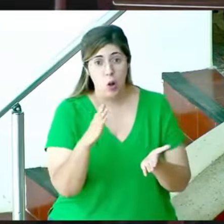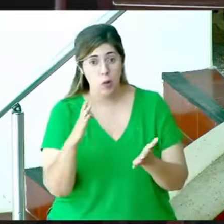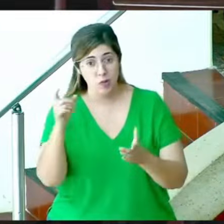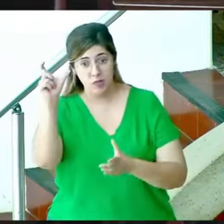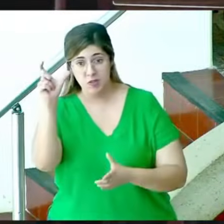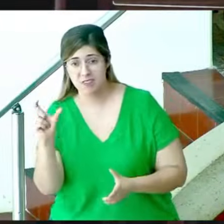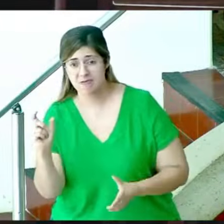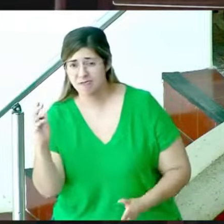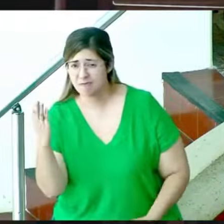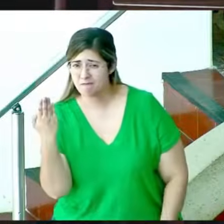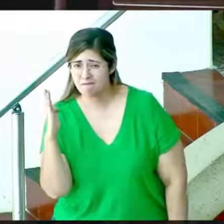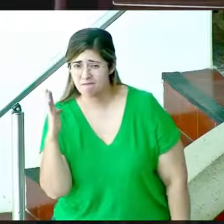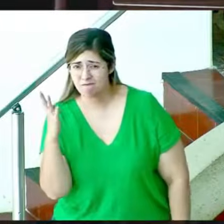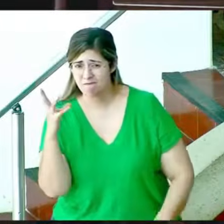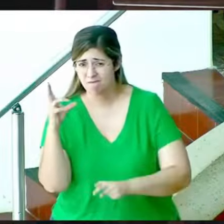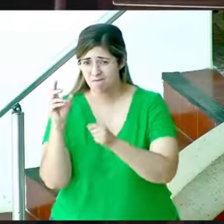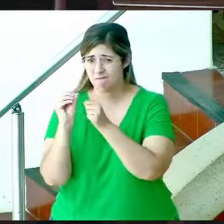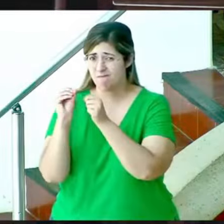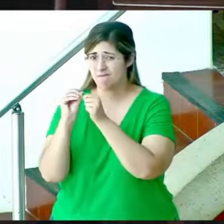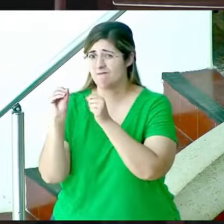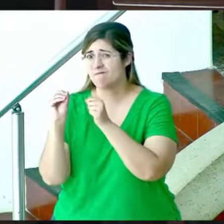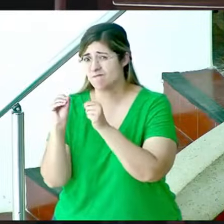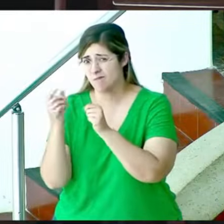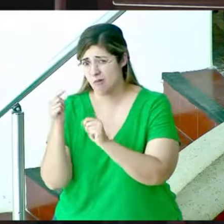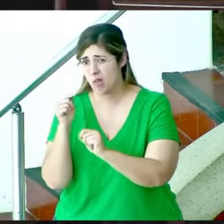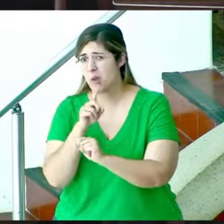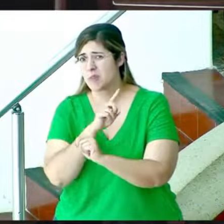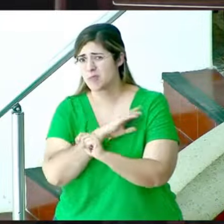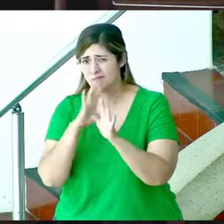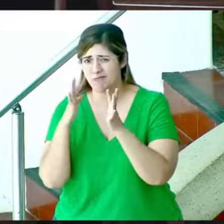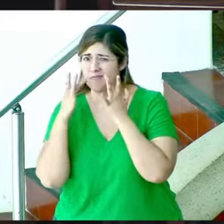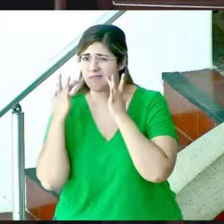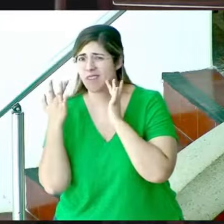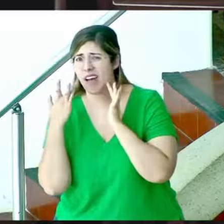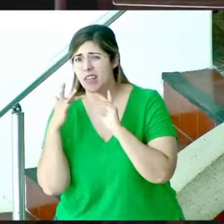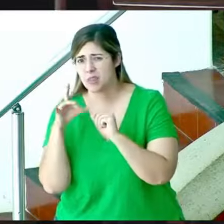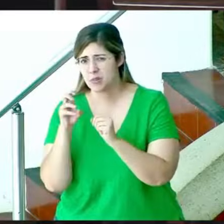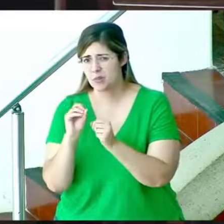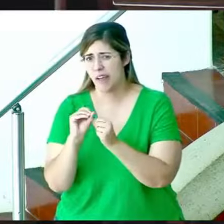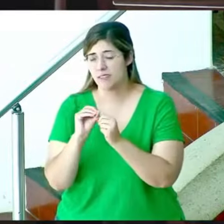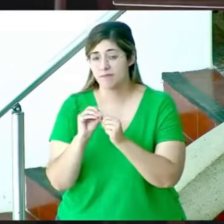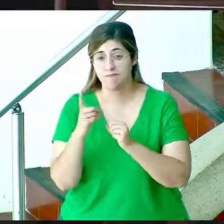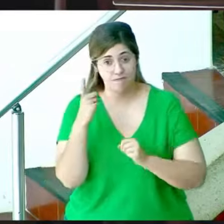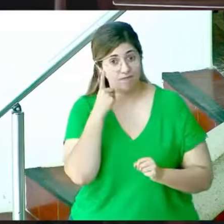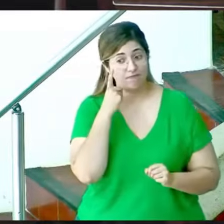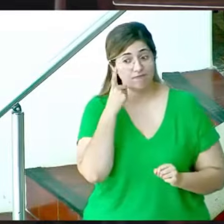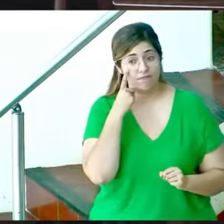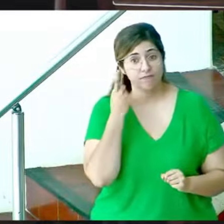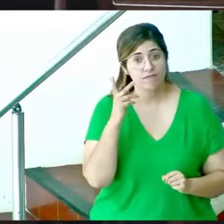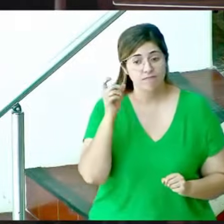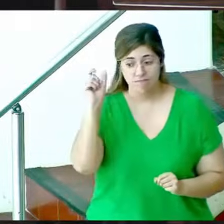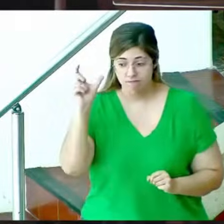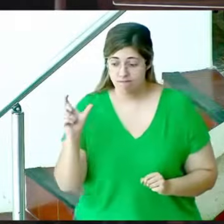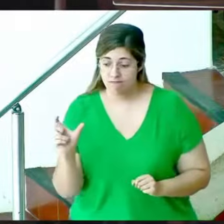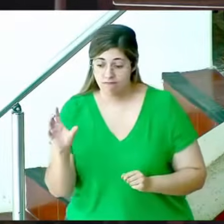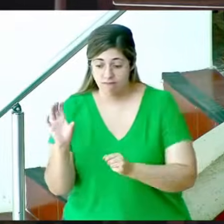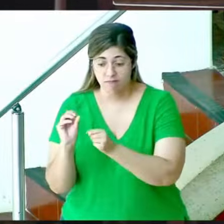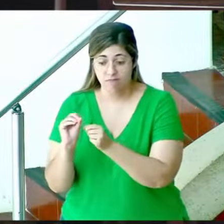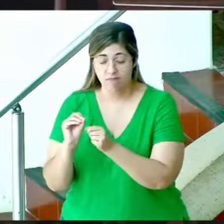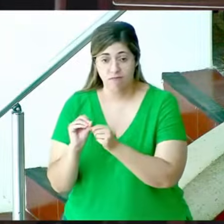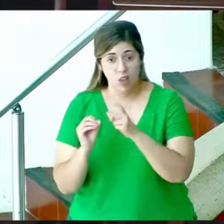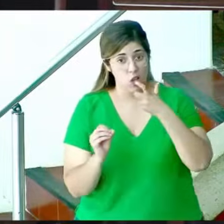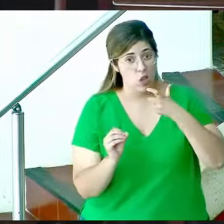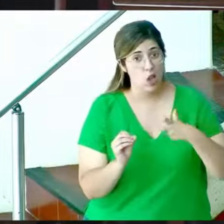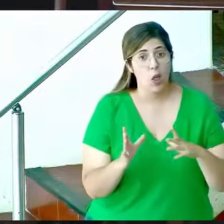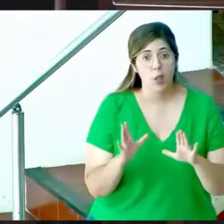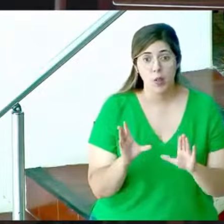nós criamos? E então vamos convivendo bem com a nossa criatura, mas ela é uma criatura, ela é virtual, ela não